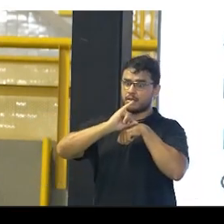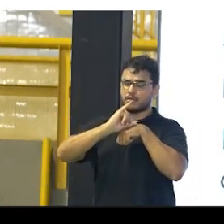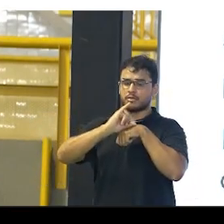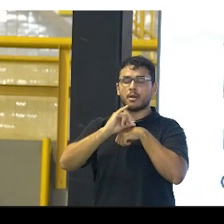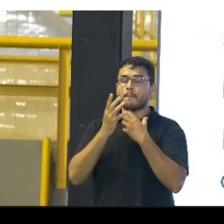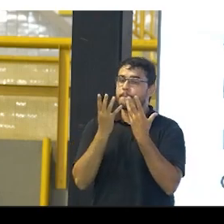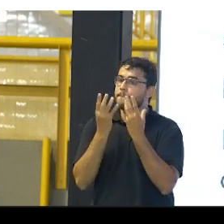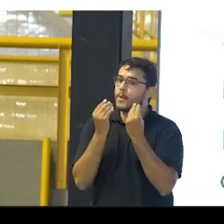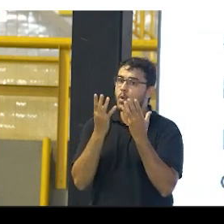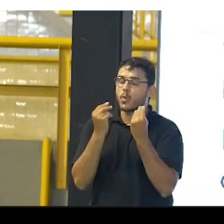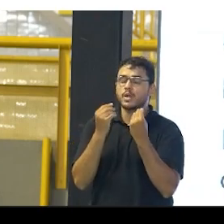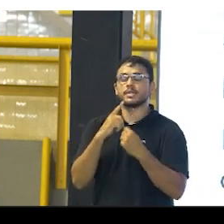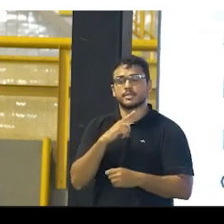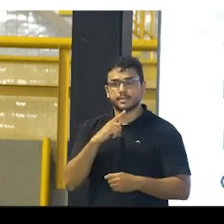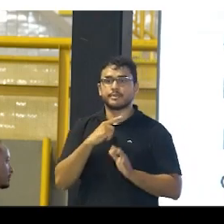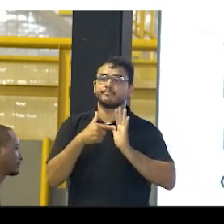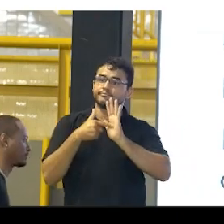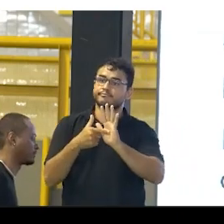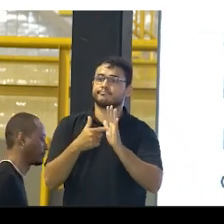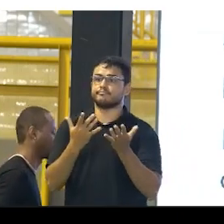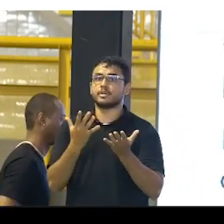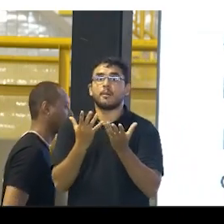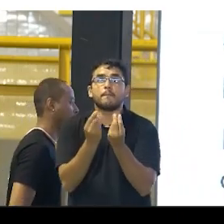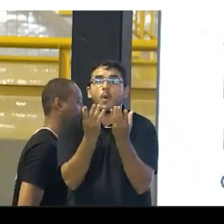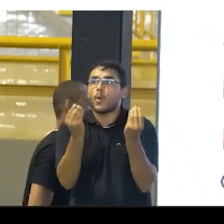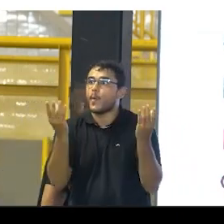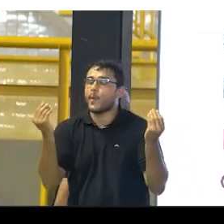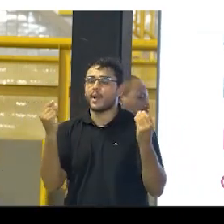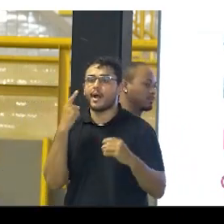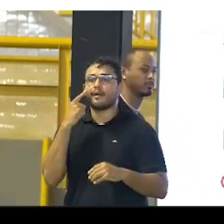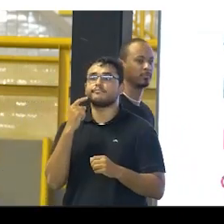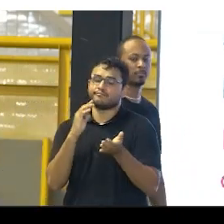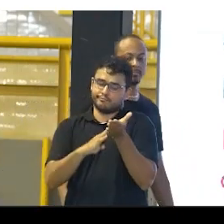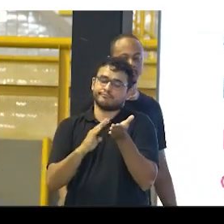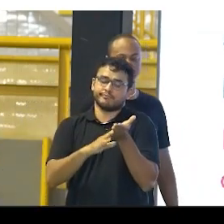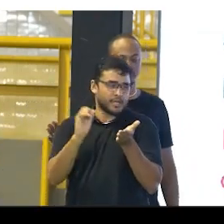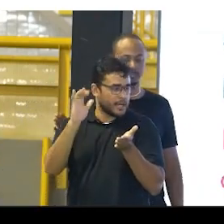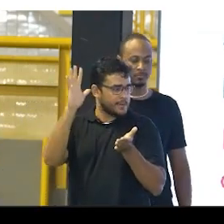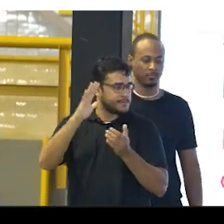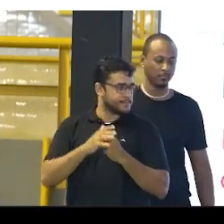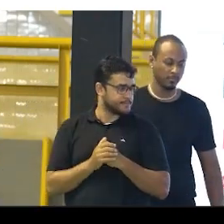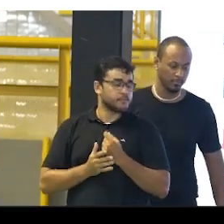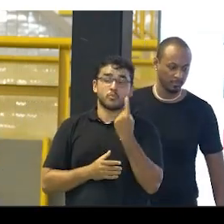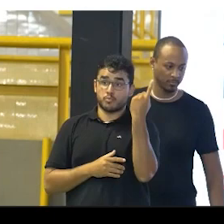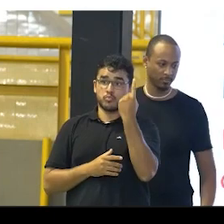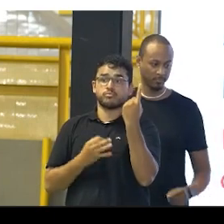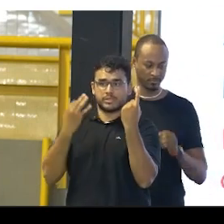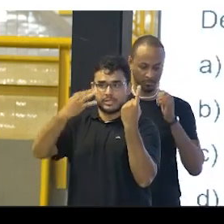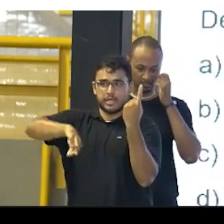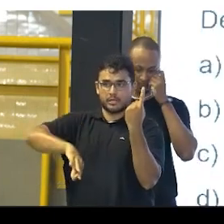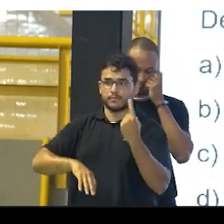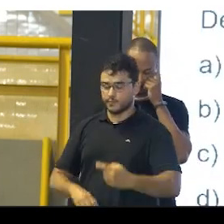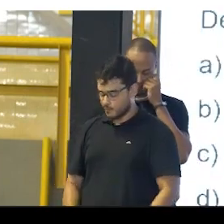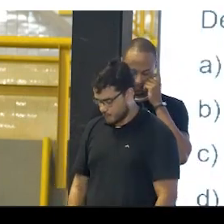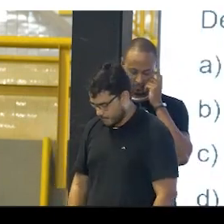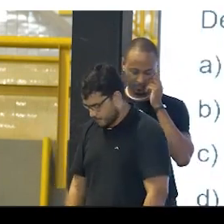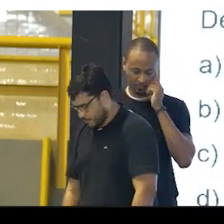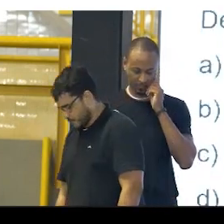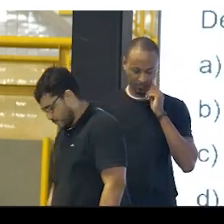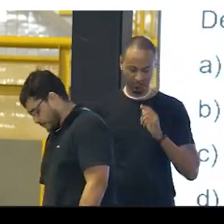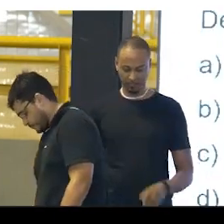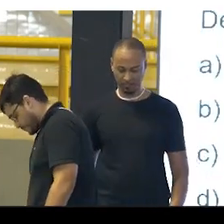se usa muito. O item está verdadeiro, pode marcar. O item 2,